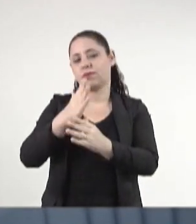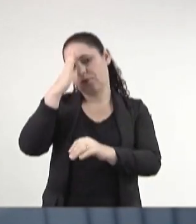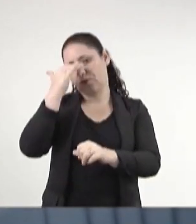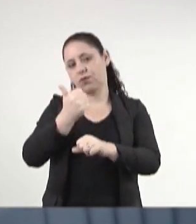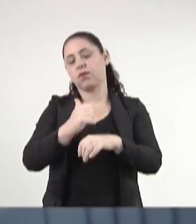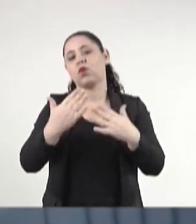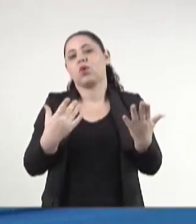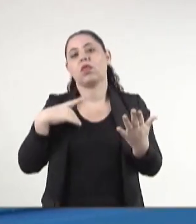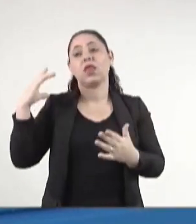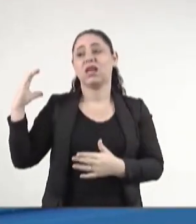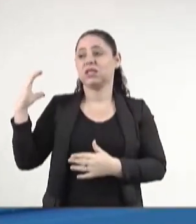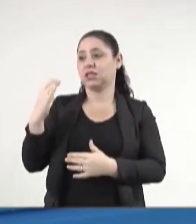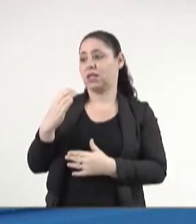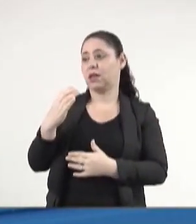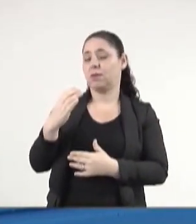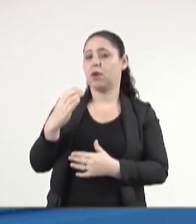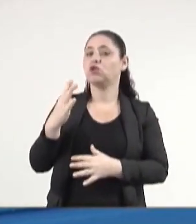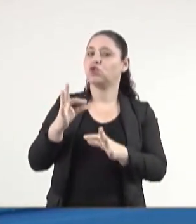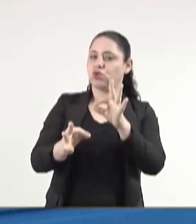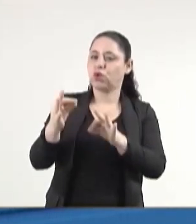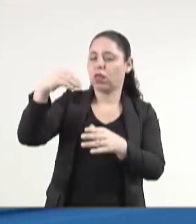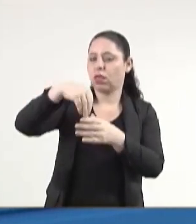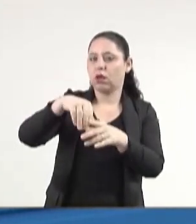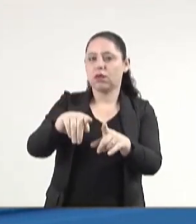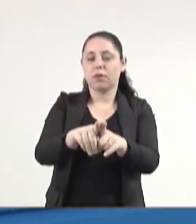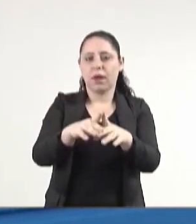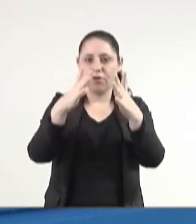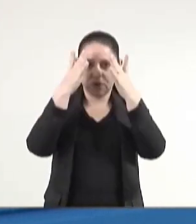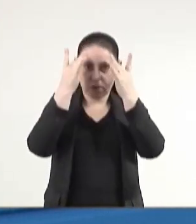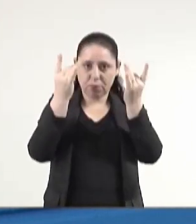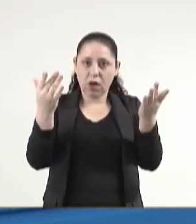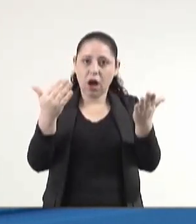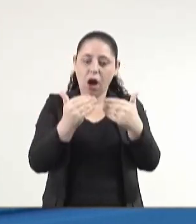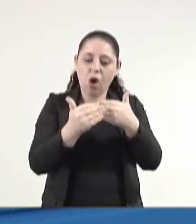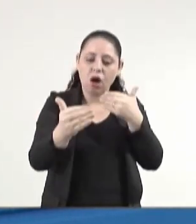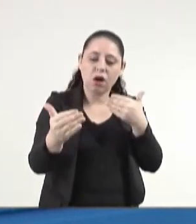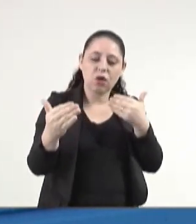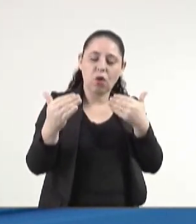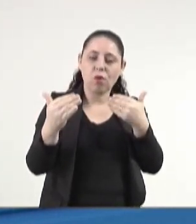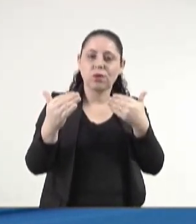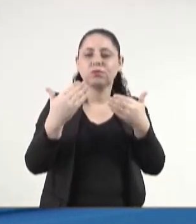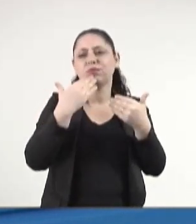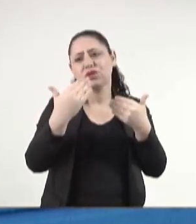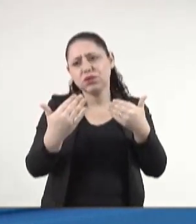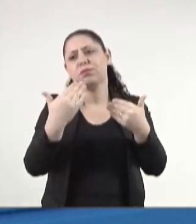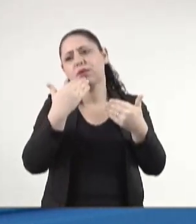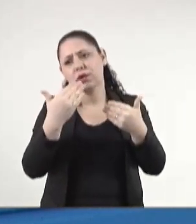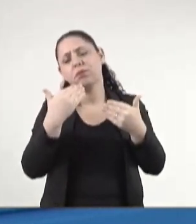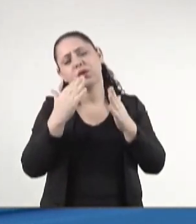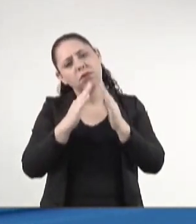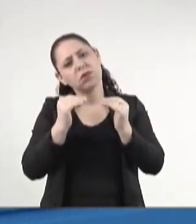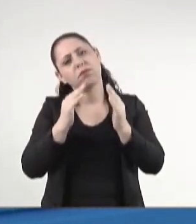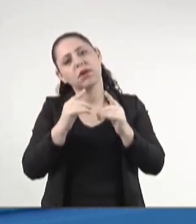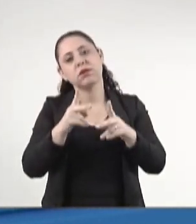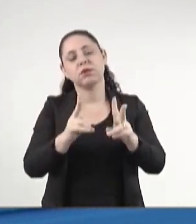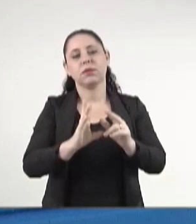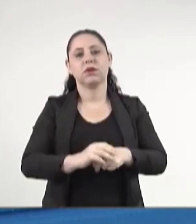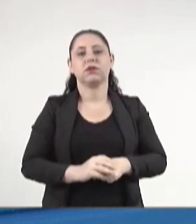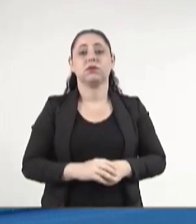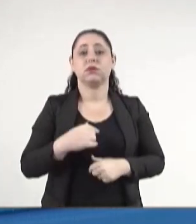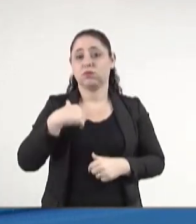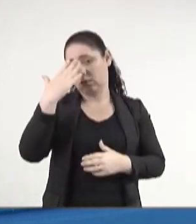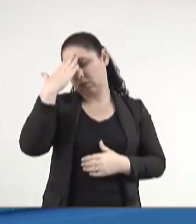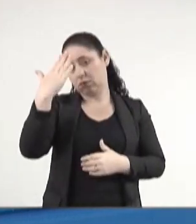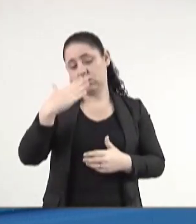os processos criminais que transcorrem no Poder Judiciário. E essa oficialidade há muito era solicitada. Então eu quero, antes de mais